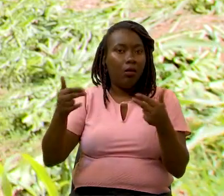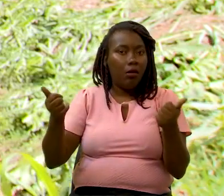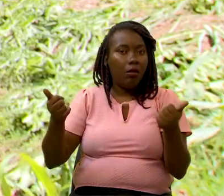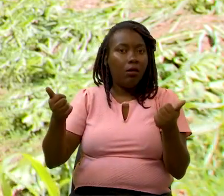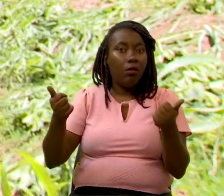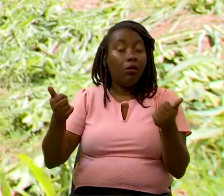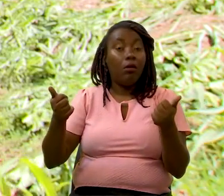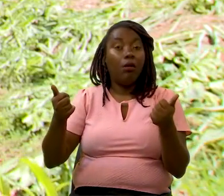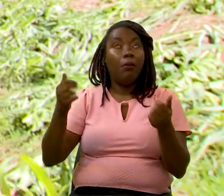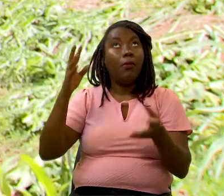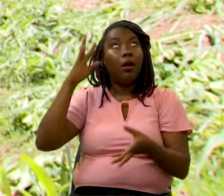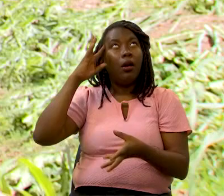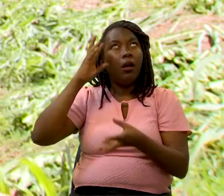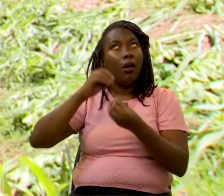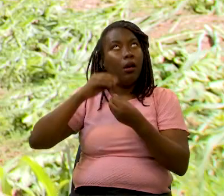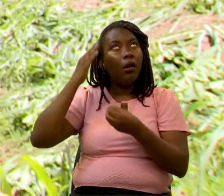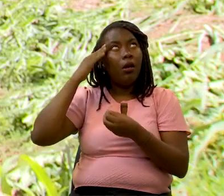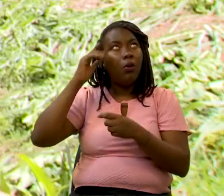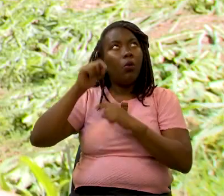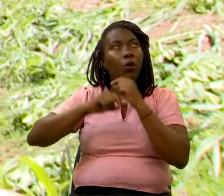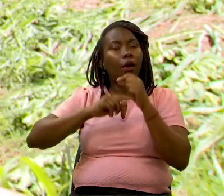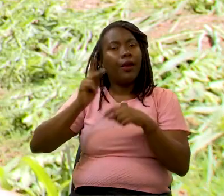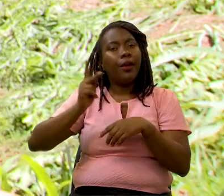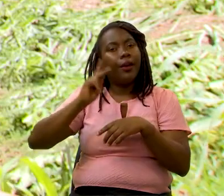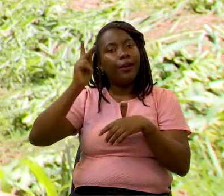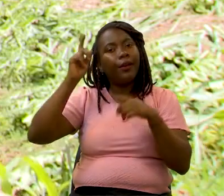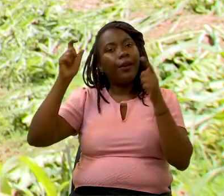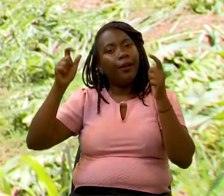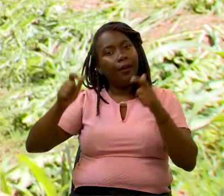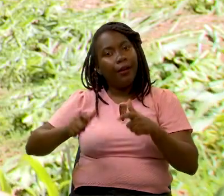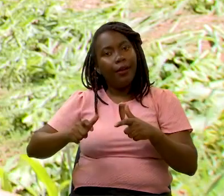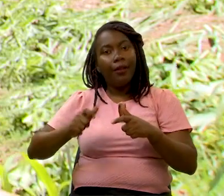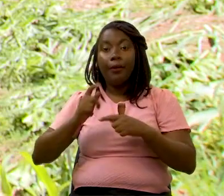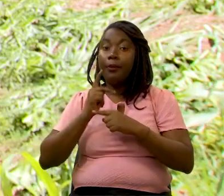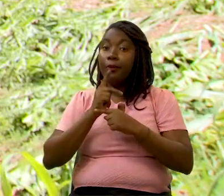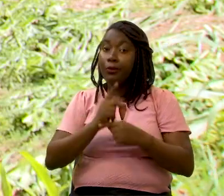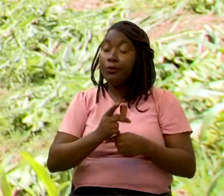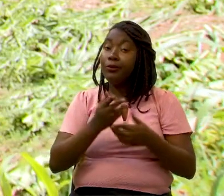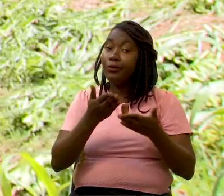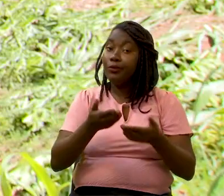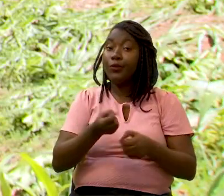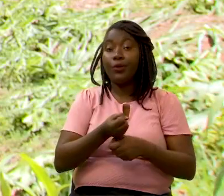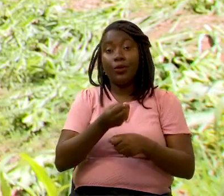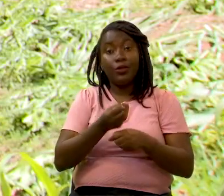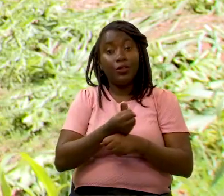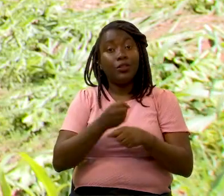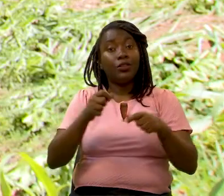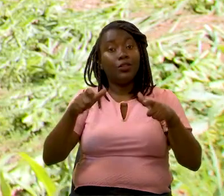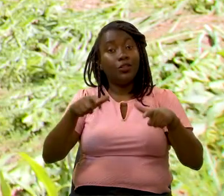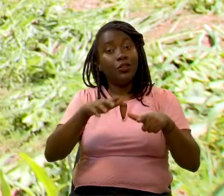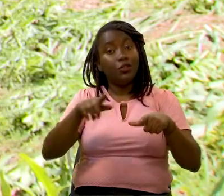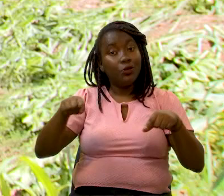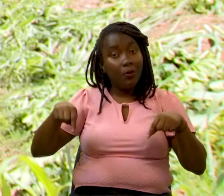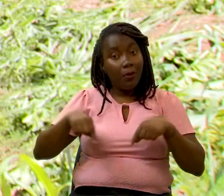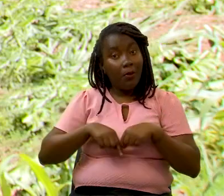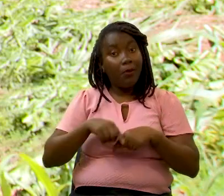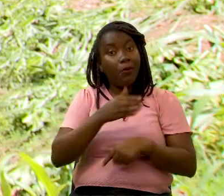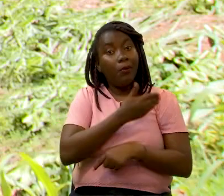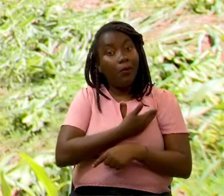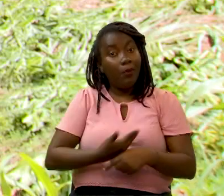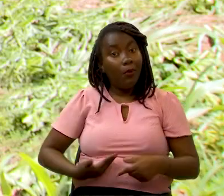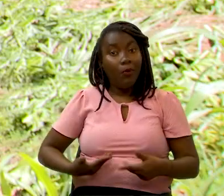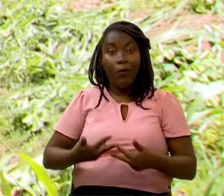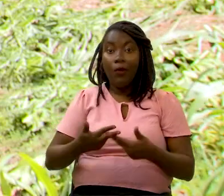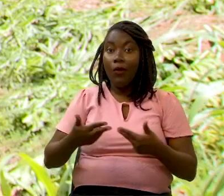levantar elementos, mas sim fazer com que as pessoas entendam o que é o valor desses lugares. A gente está em busca disso, de construir os